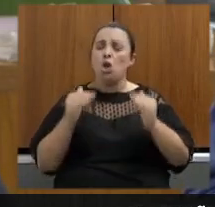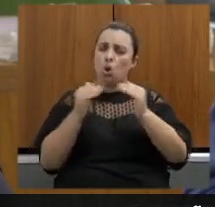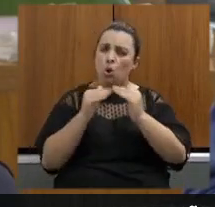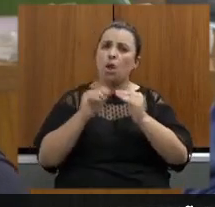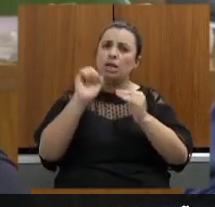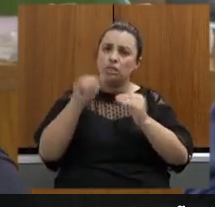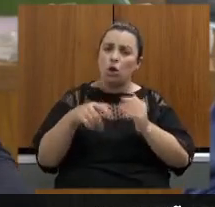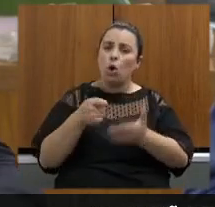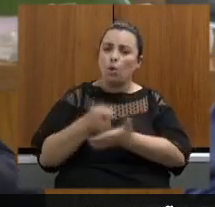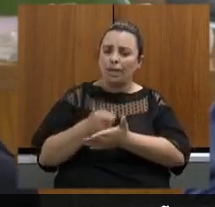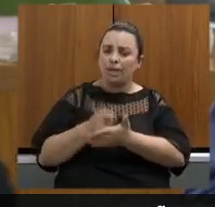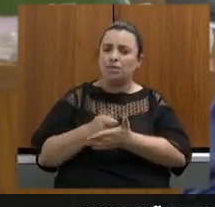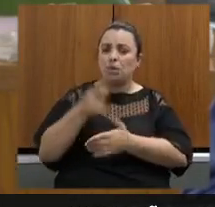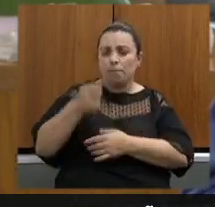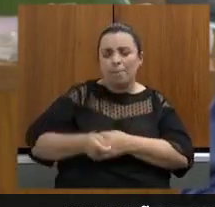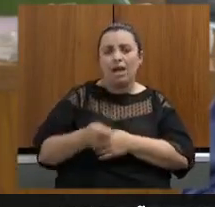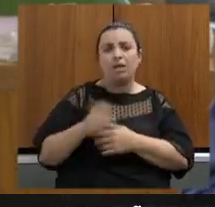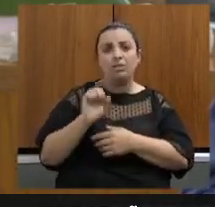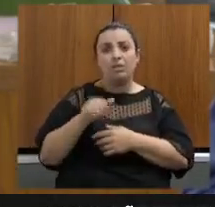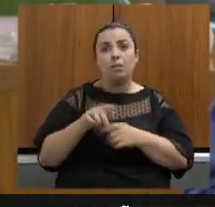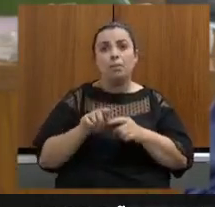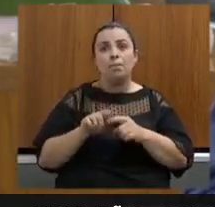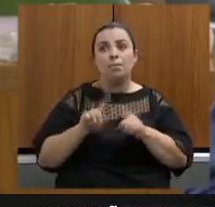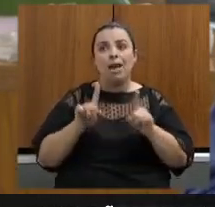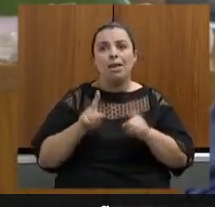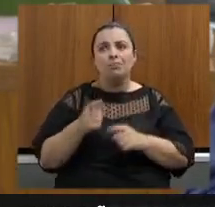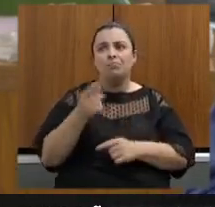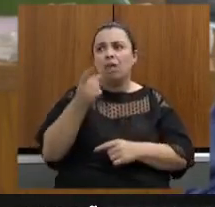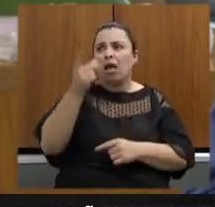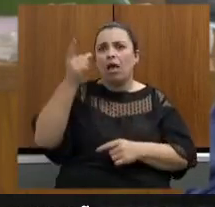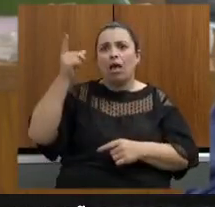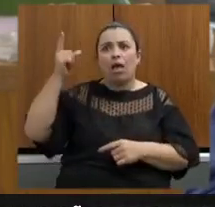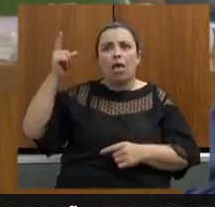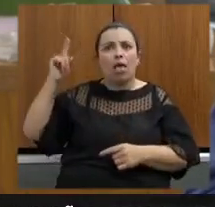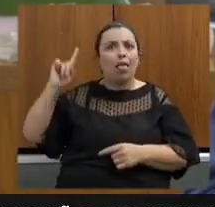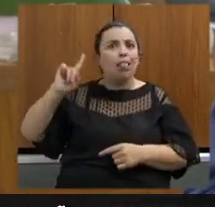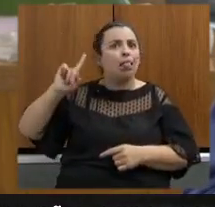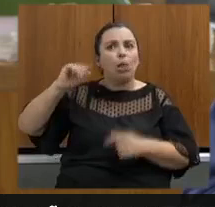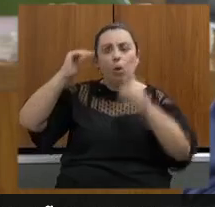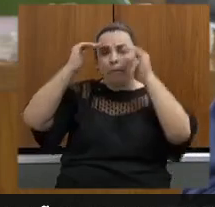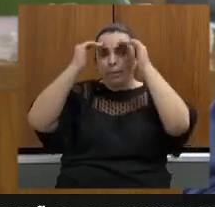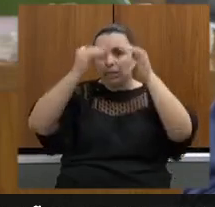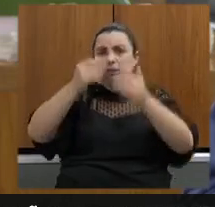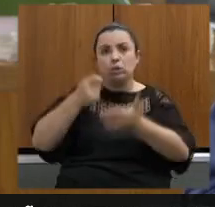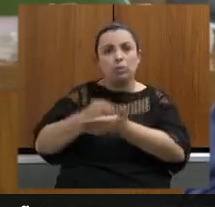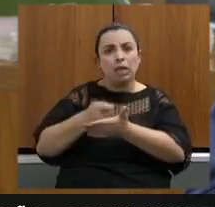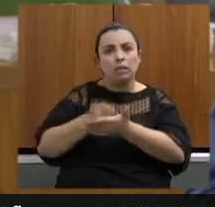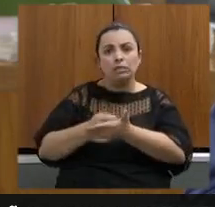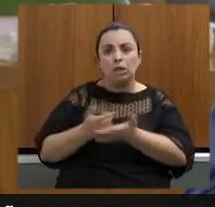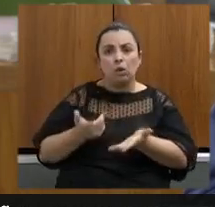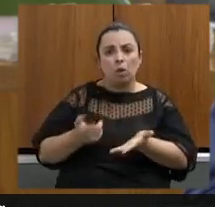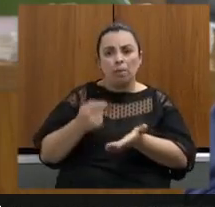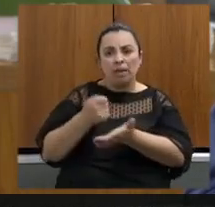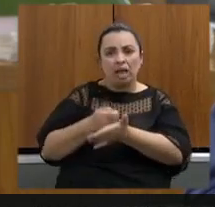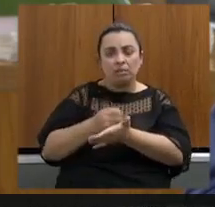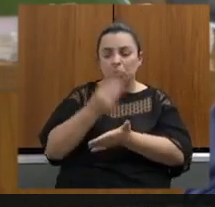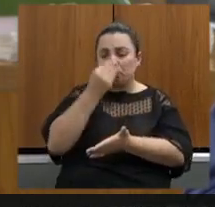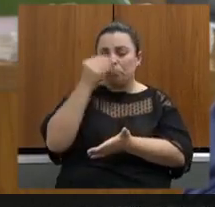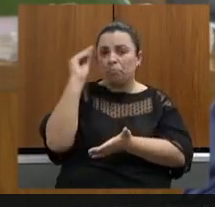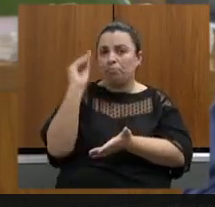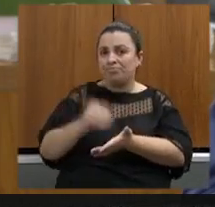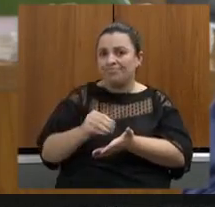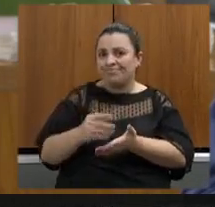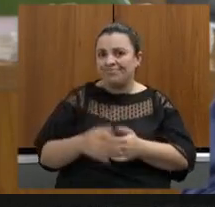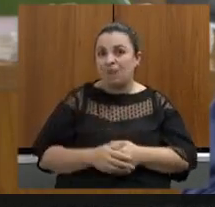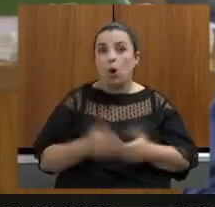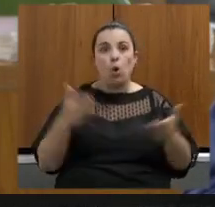pagar é mas gente há quanto tempo não se cumprir obrigação quanto tempo obrigação não era cumprida